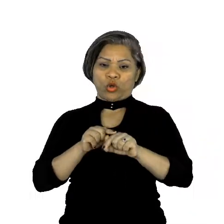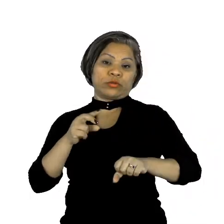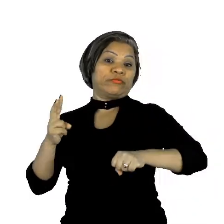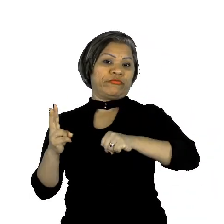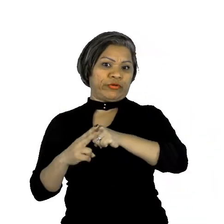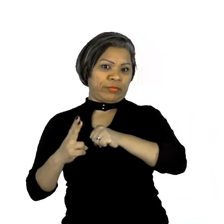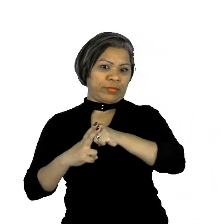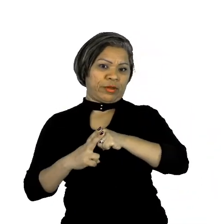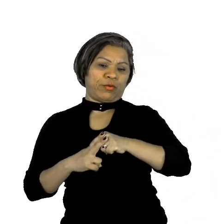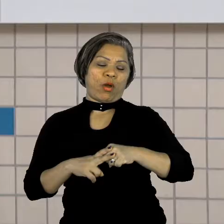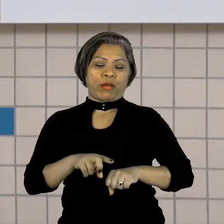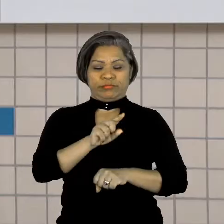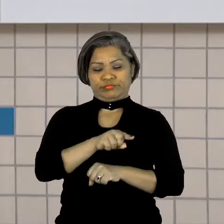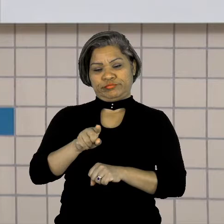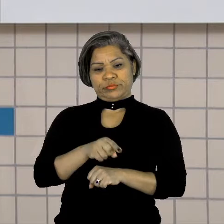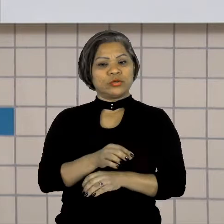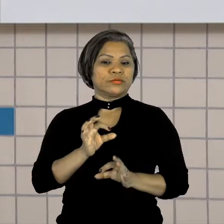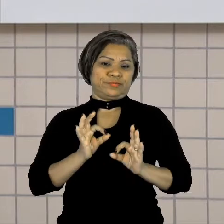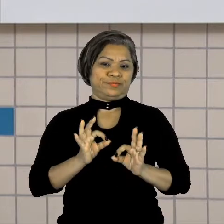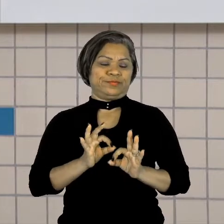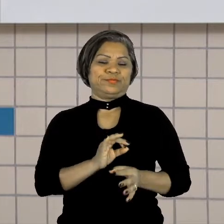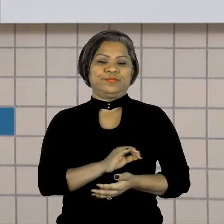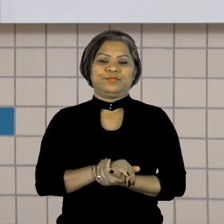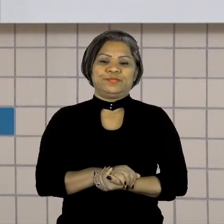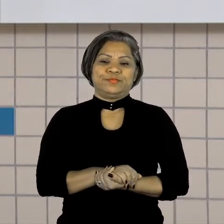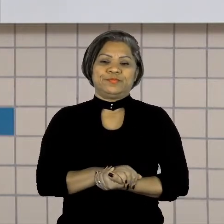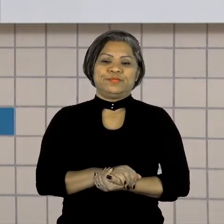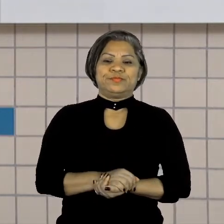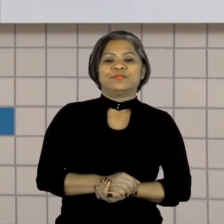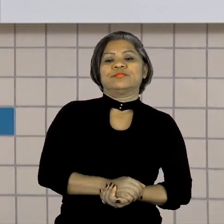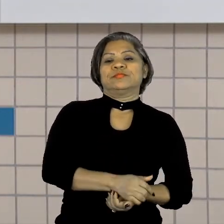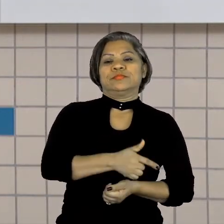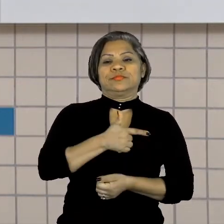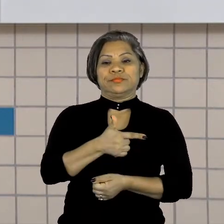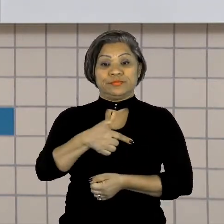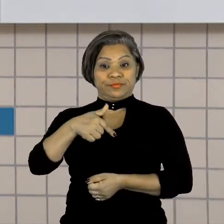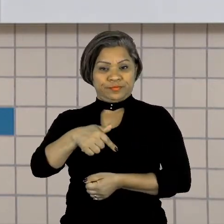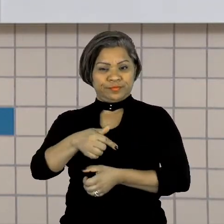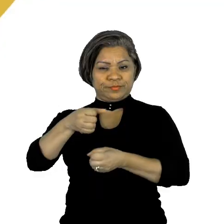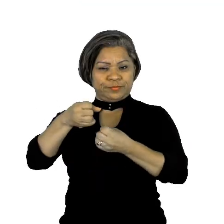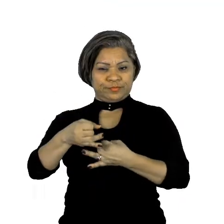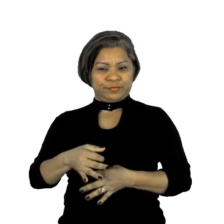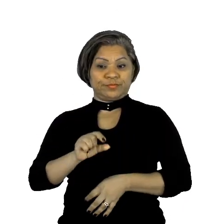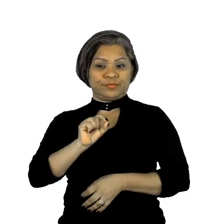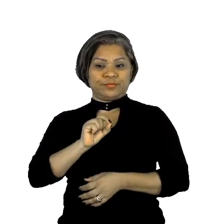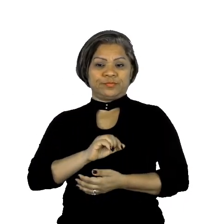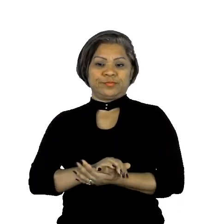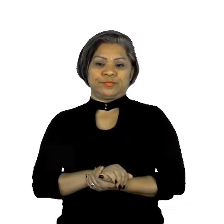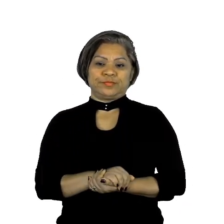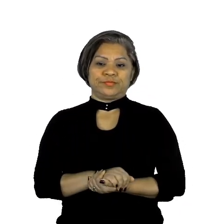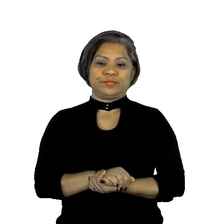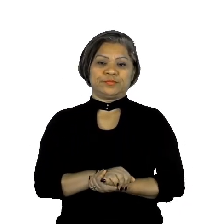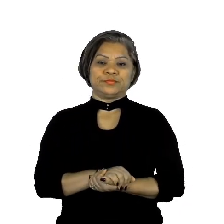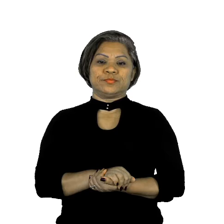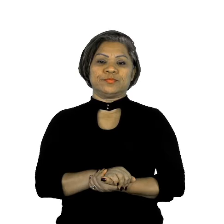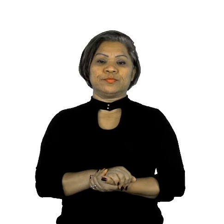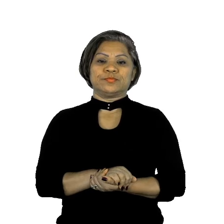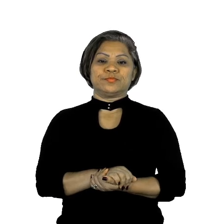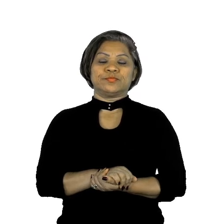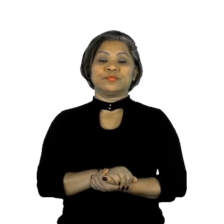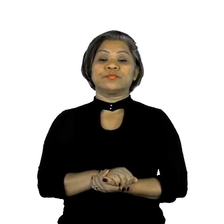a opção correta, ok? 27. A 27 fala o seguinte: abre aspas,